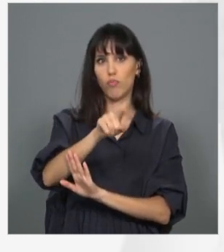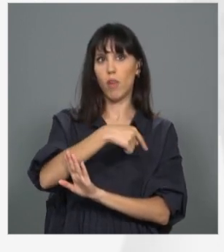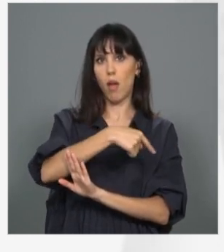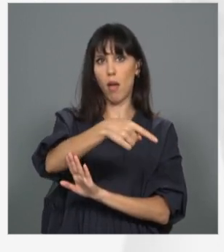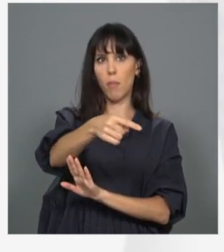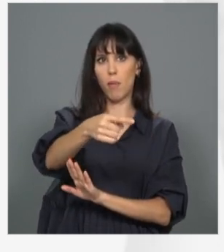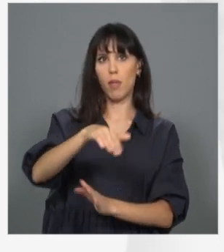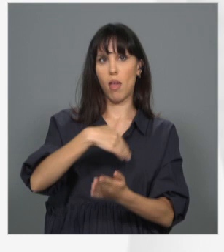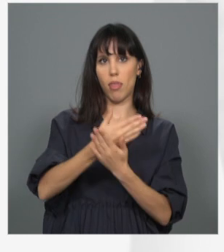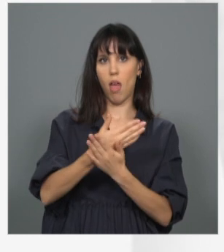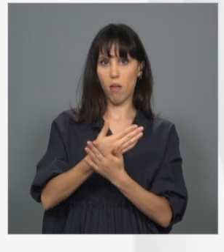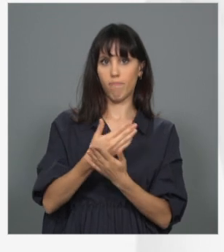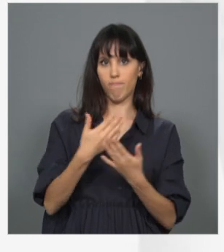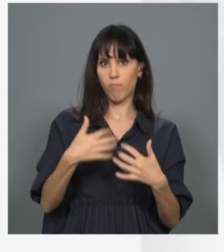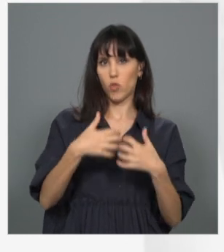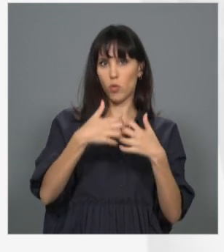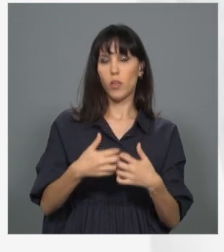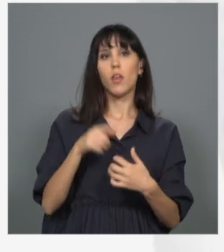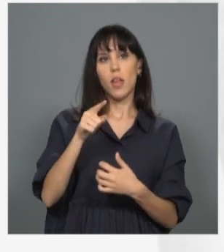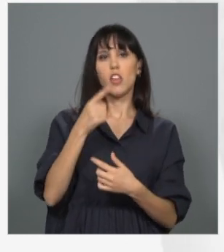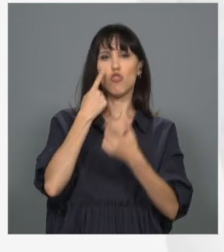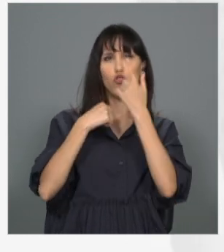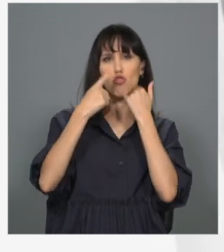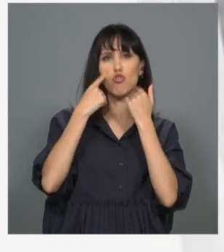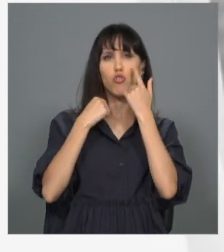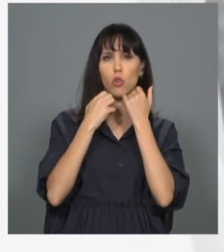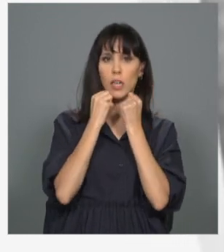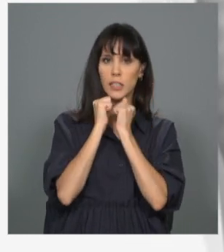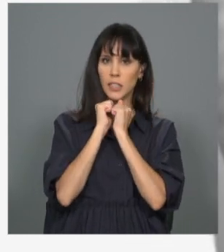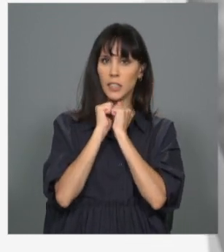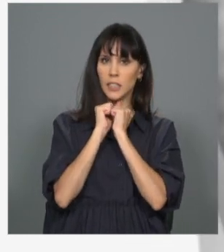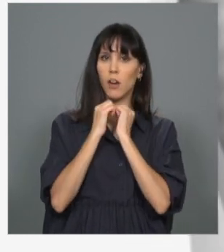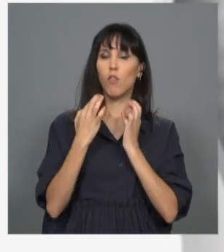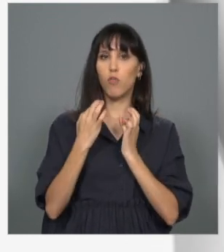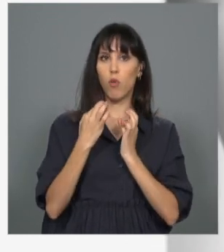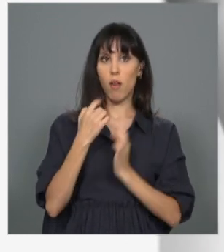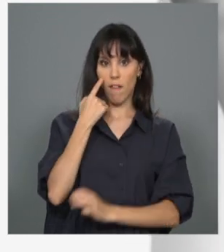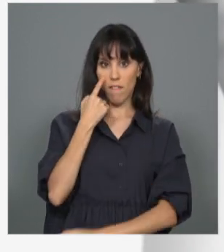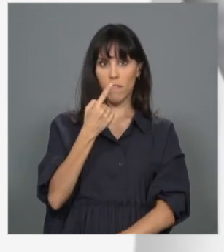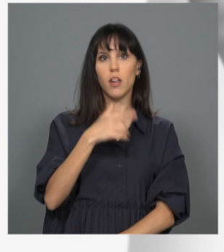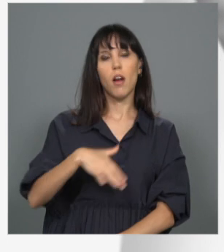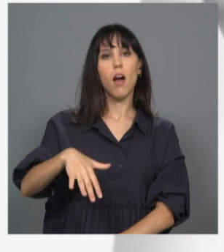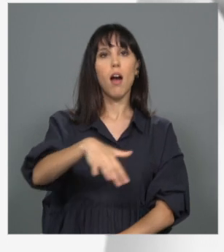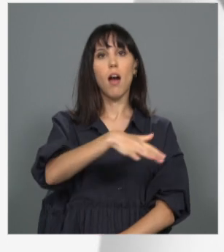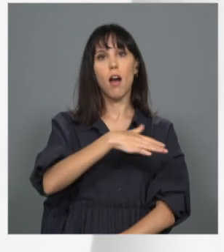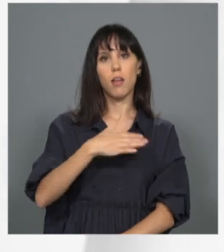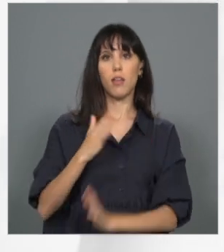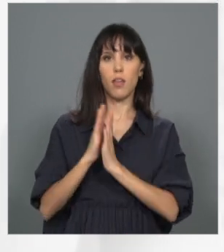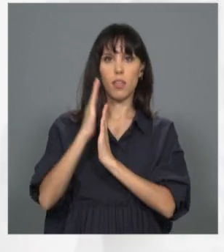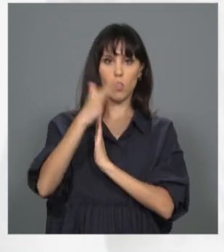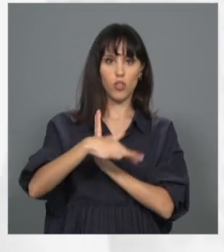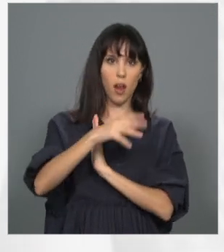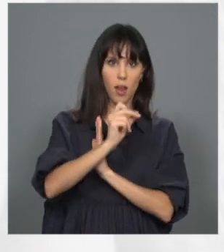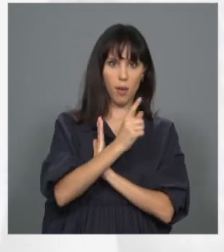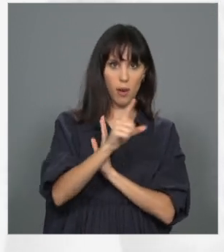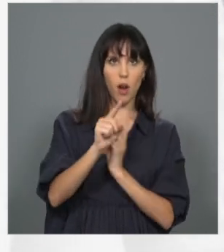iniquidade. Aí haverá choro e ranger de dentes, quando virdes no reino de Deus Abraão, Isaque